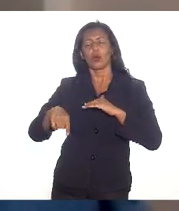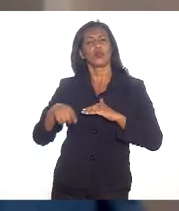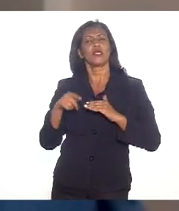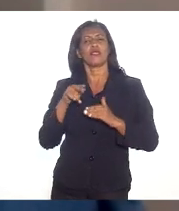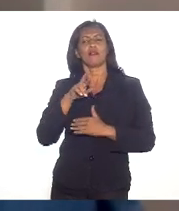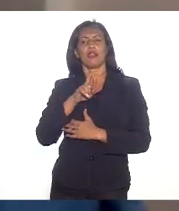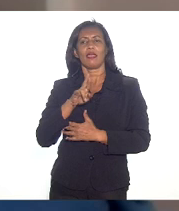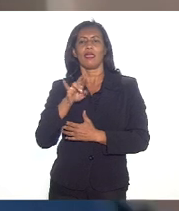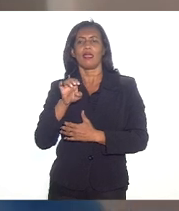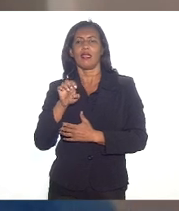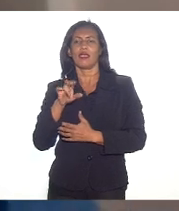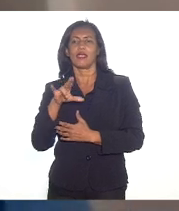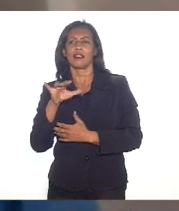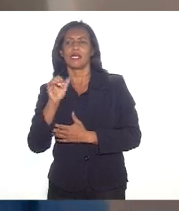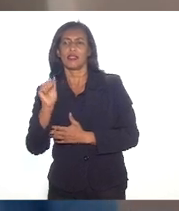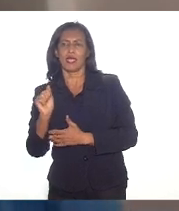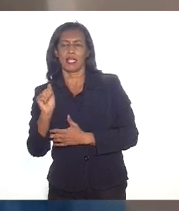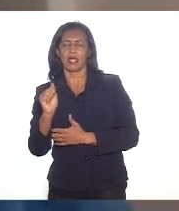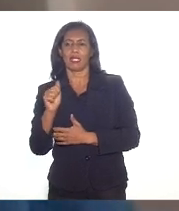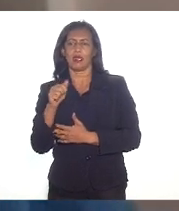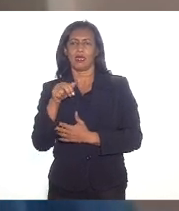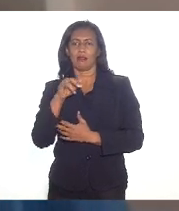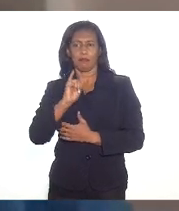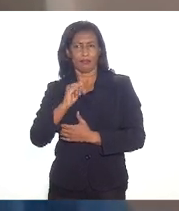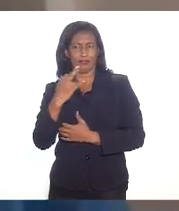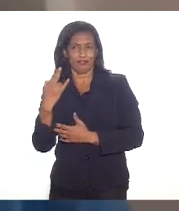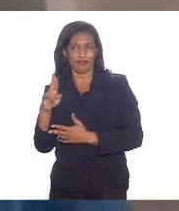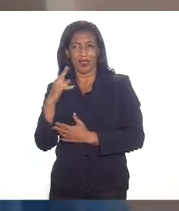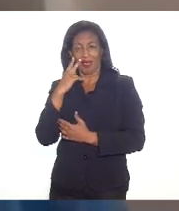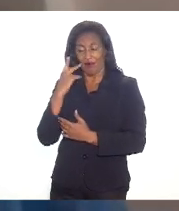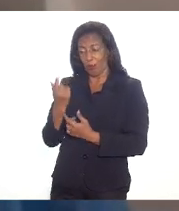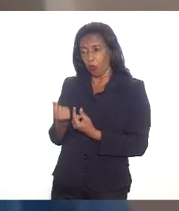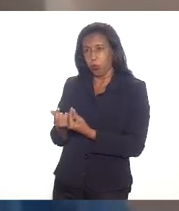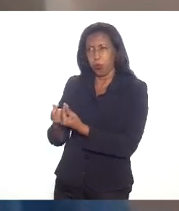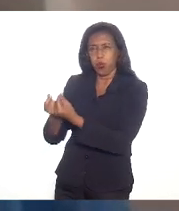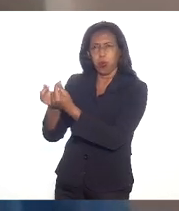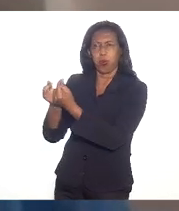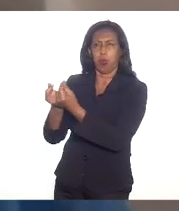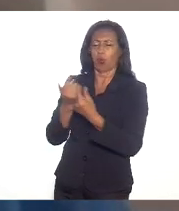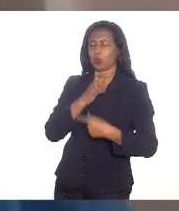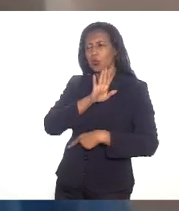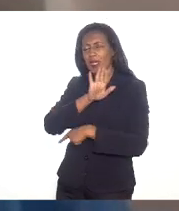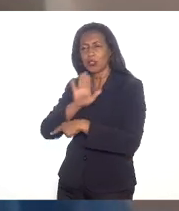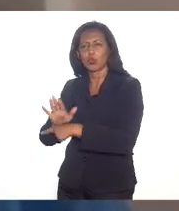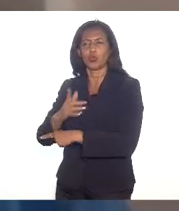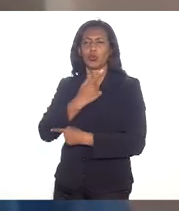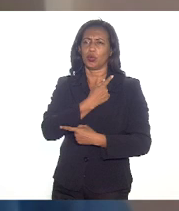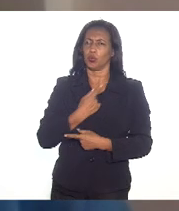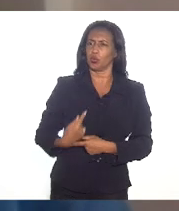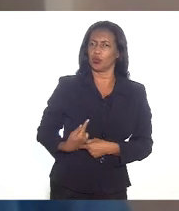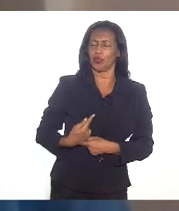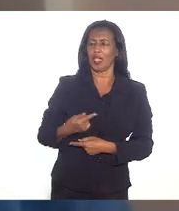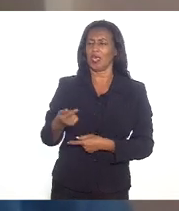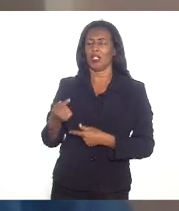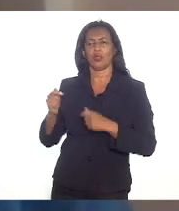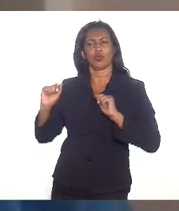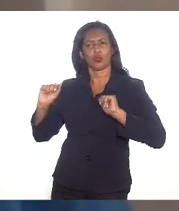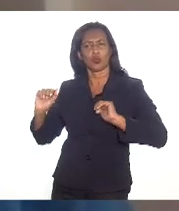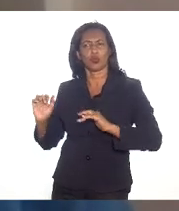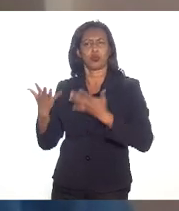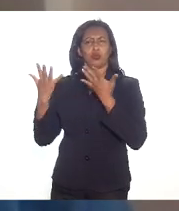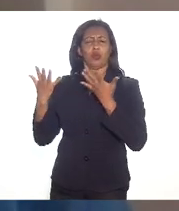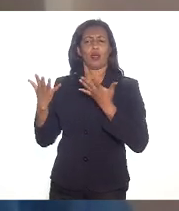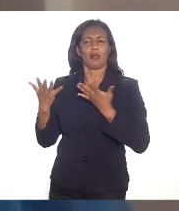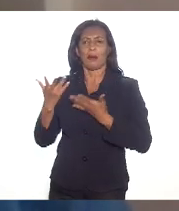quer dizer, ou seja, com toda a boa relação do governo estadual, governo federal, com todos os mega-eventos, na verdade,